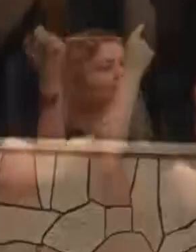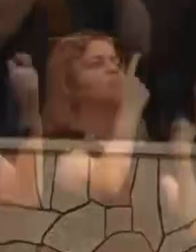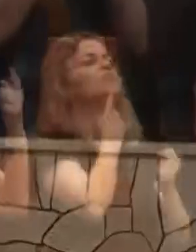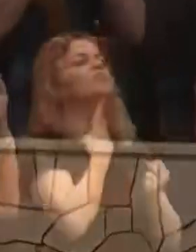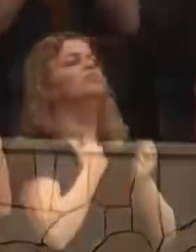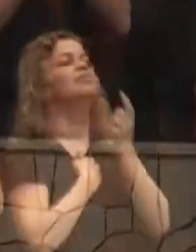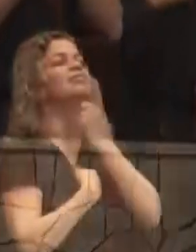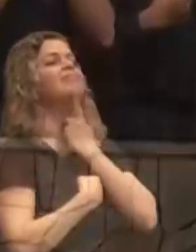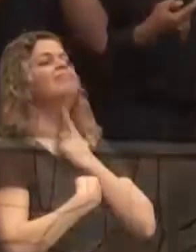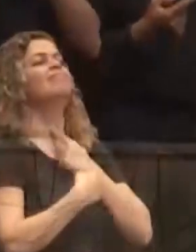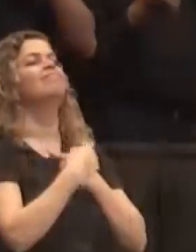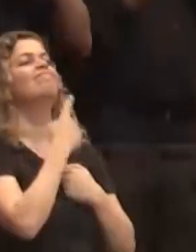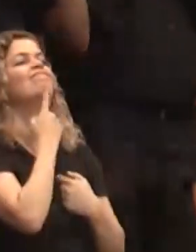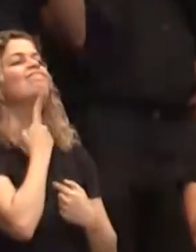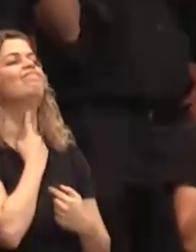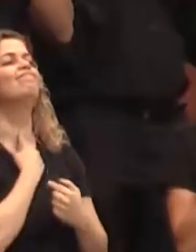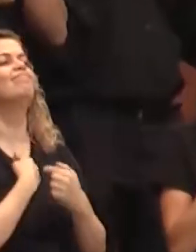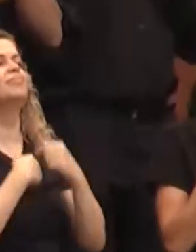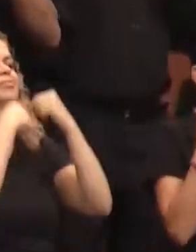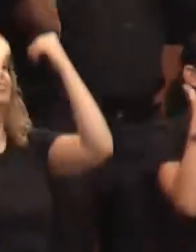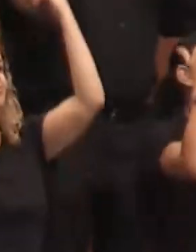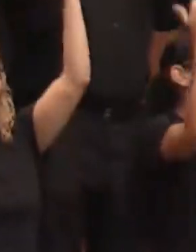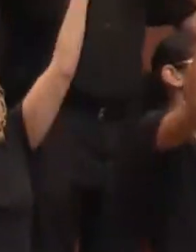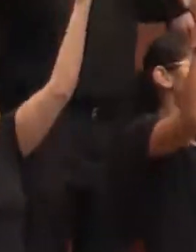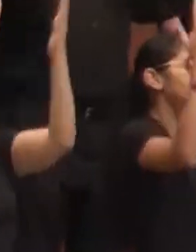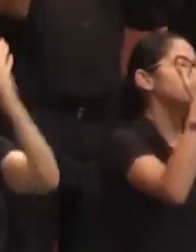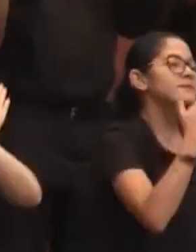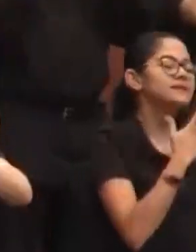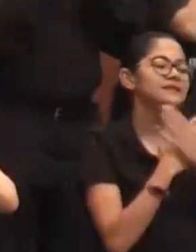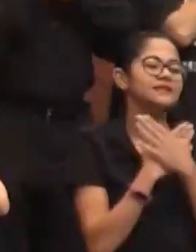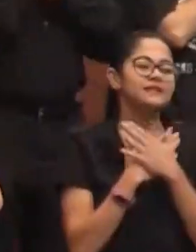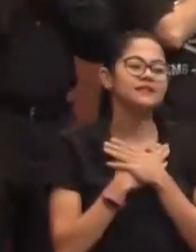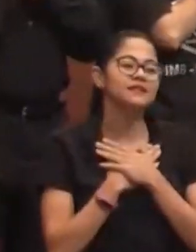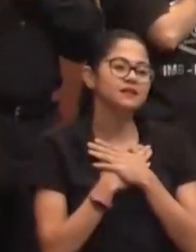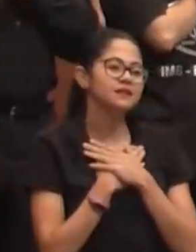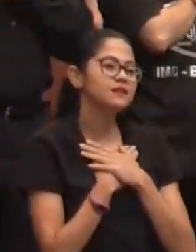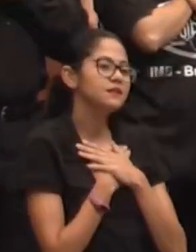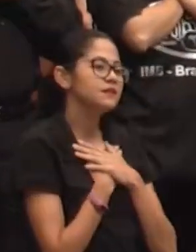é o teu querer em mim.